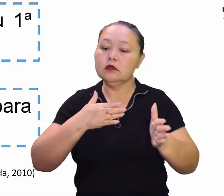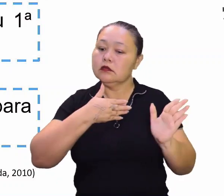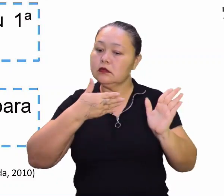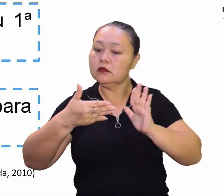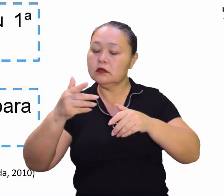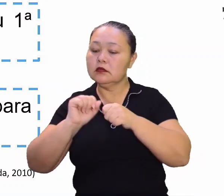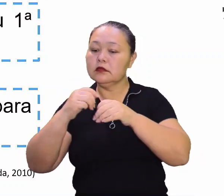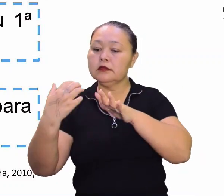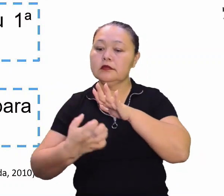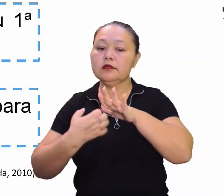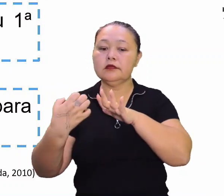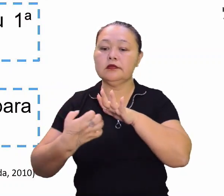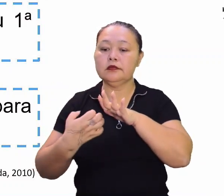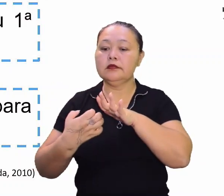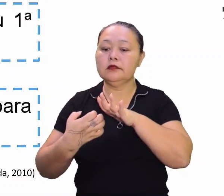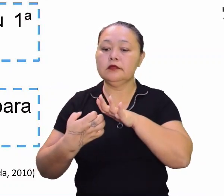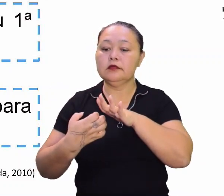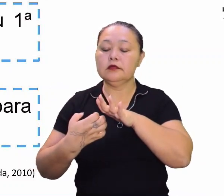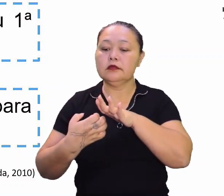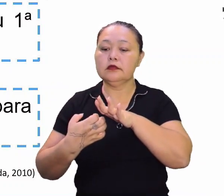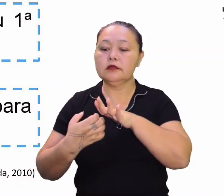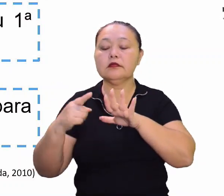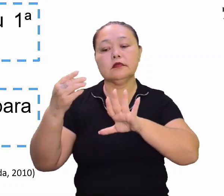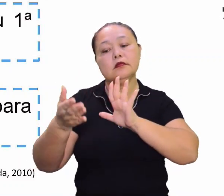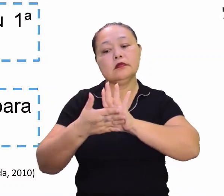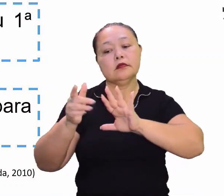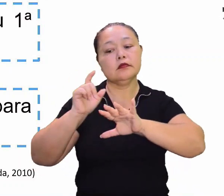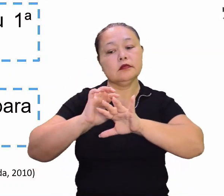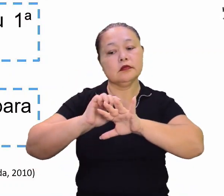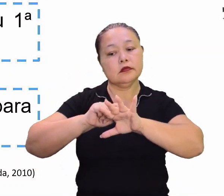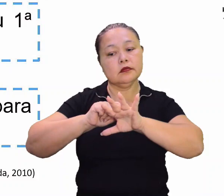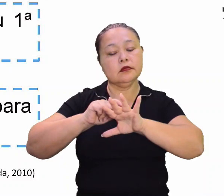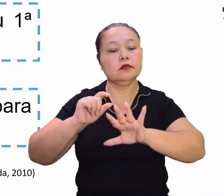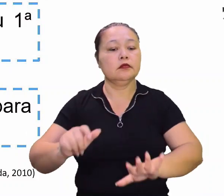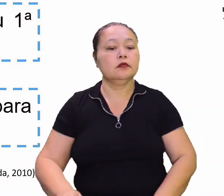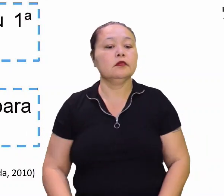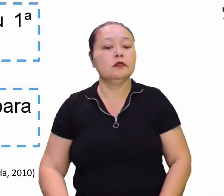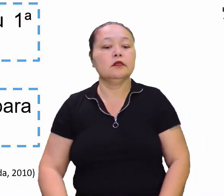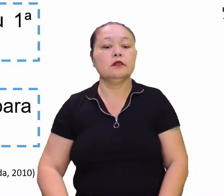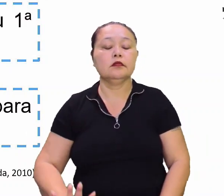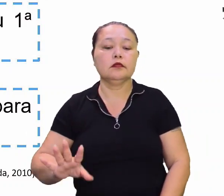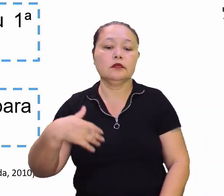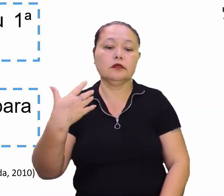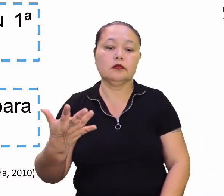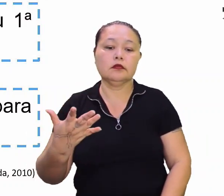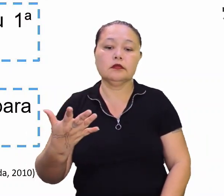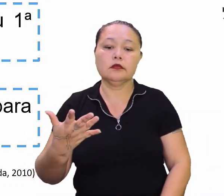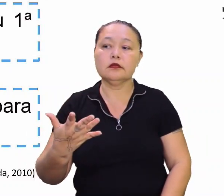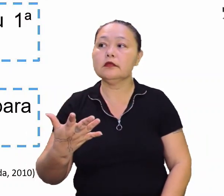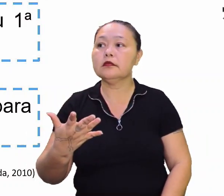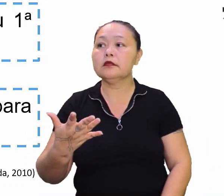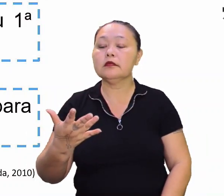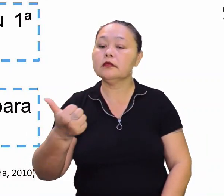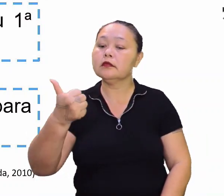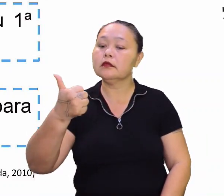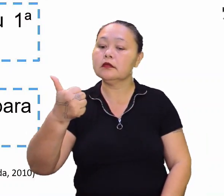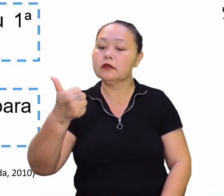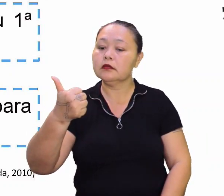processo de industrialização. É uma metáfora, né? Muito bem. Então, olha só, essa